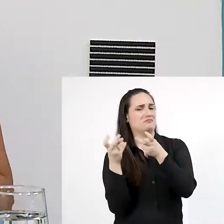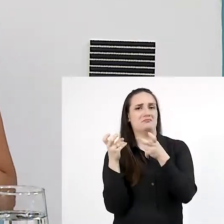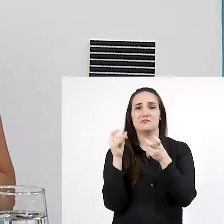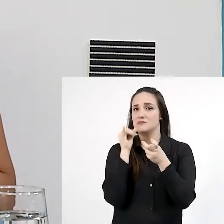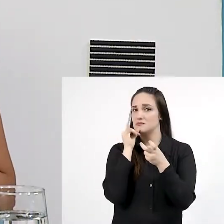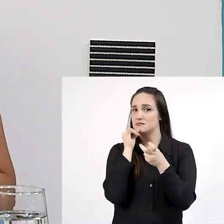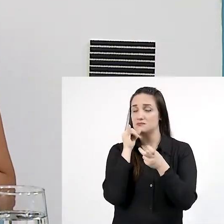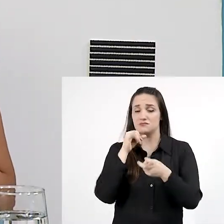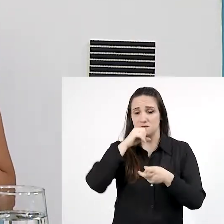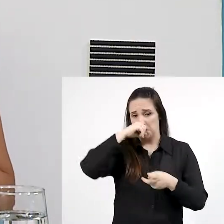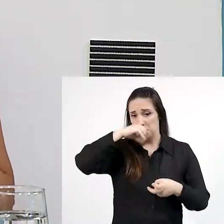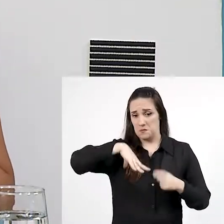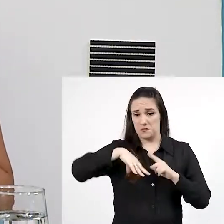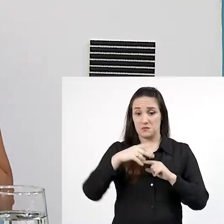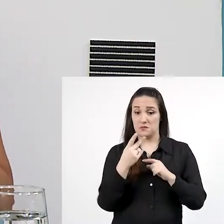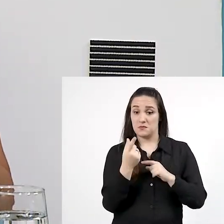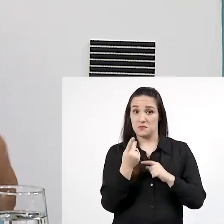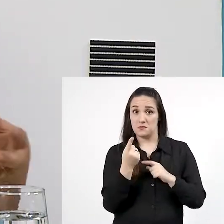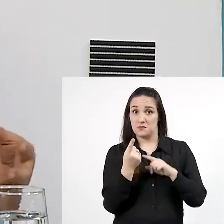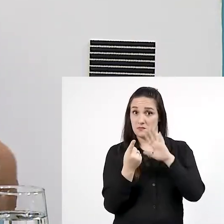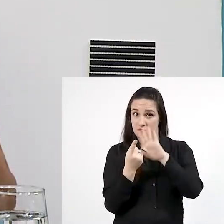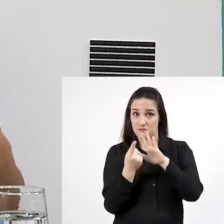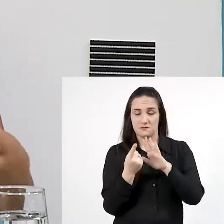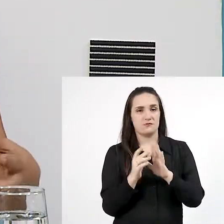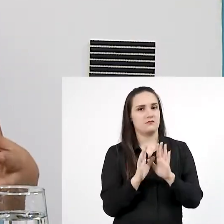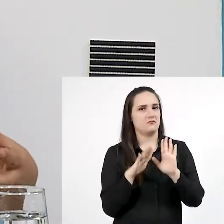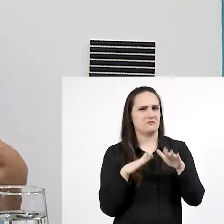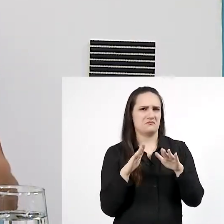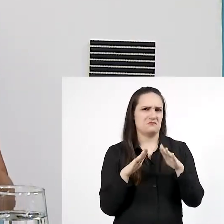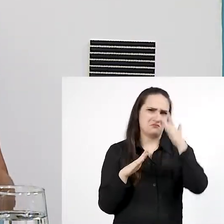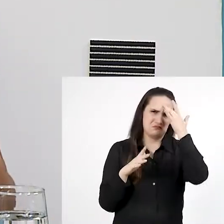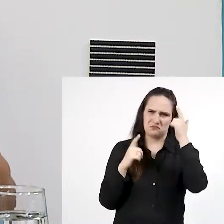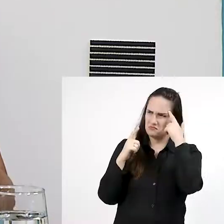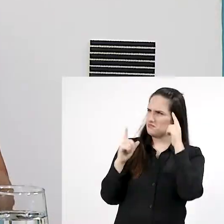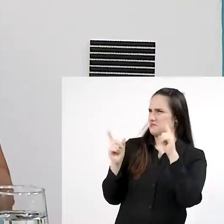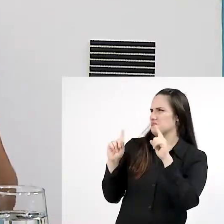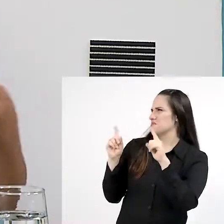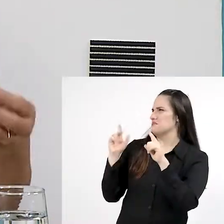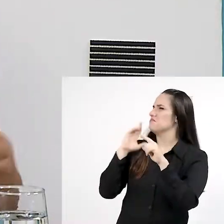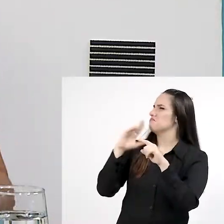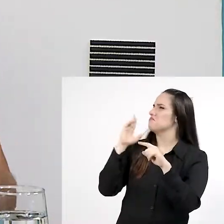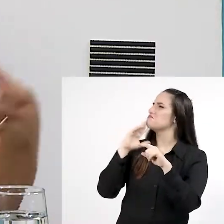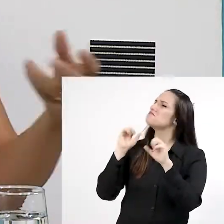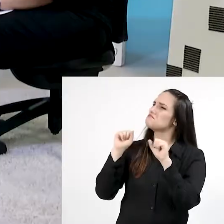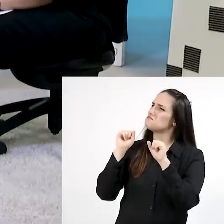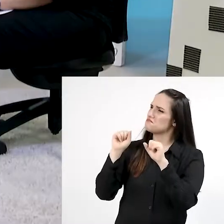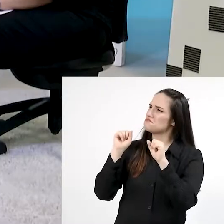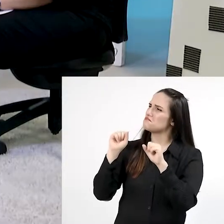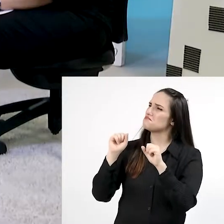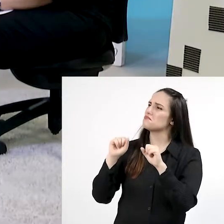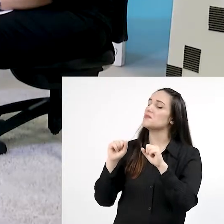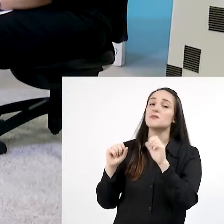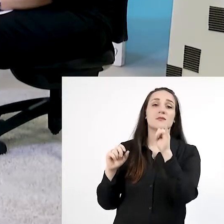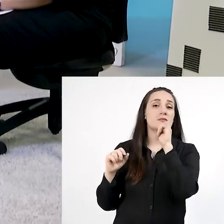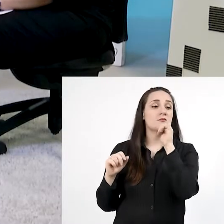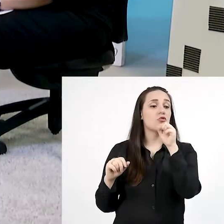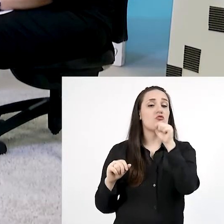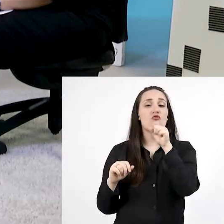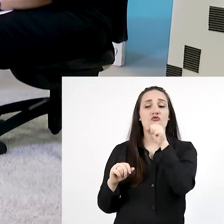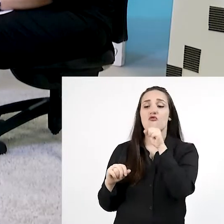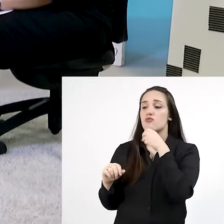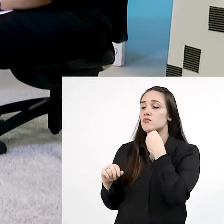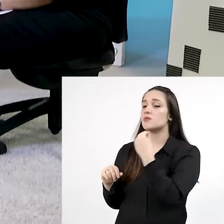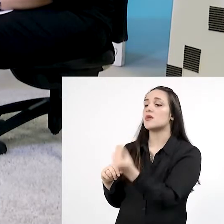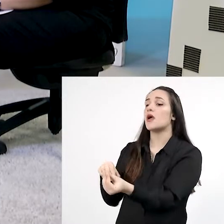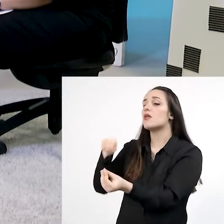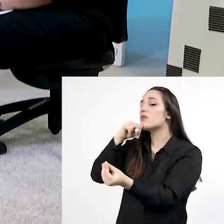violência financeira, né, que às vezes as pessoas pensam que isso não que é tão comum, é comum o vô ou a avó dar o dinheiro